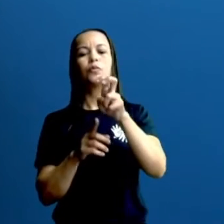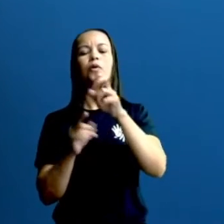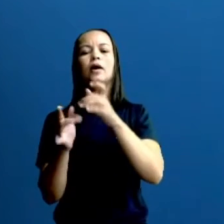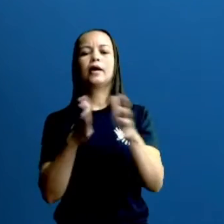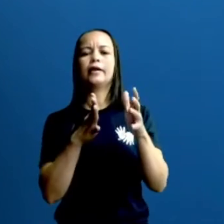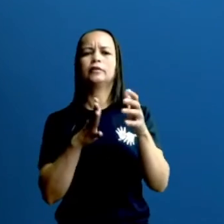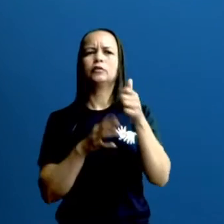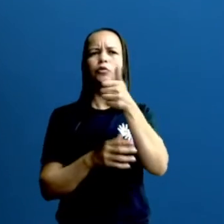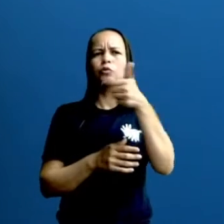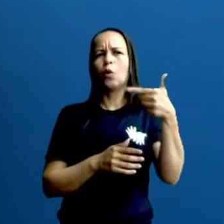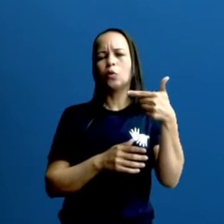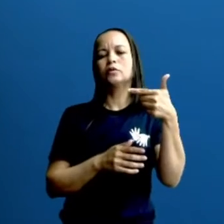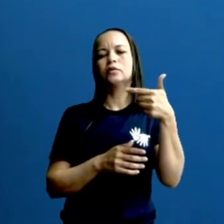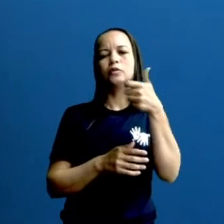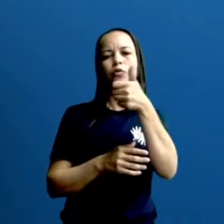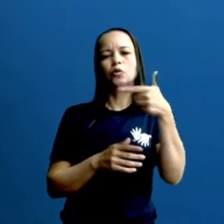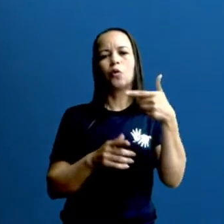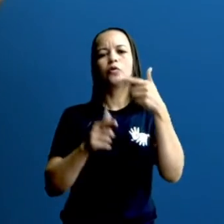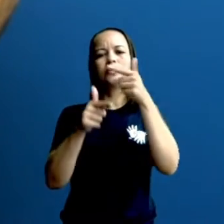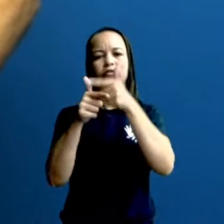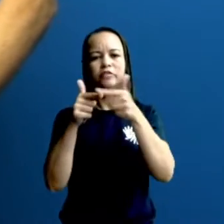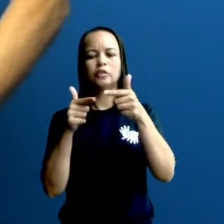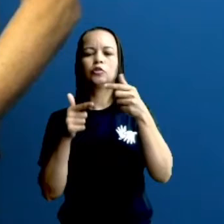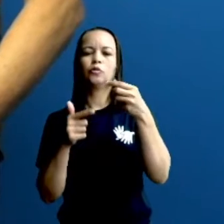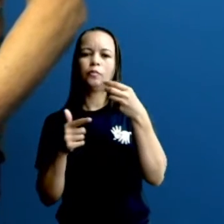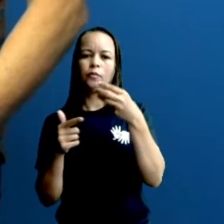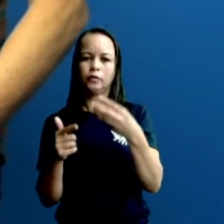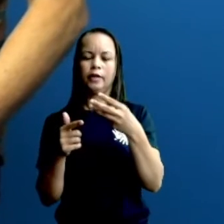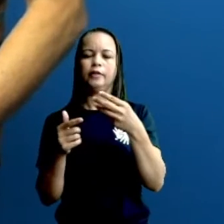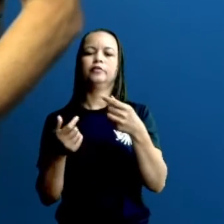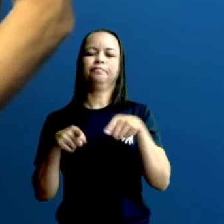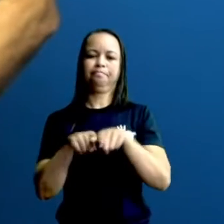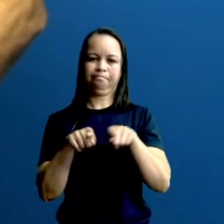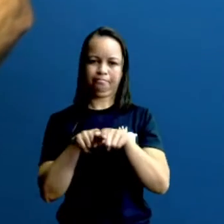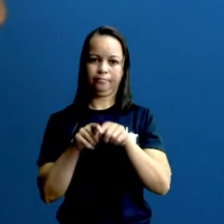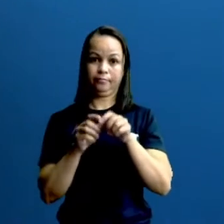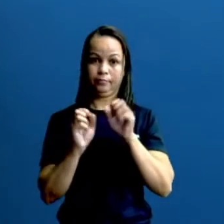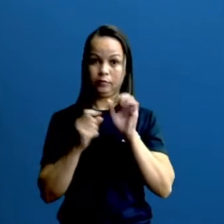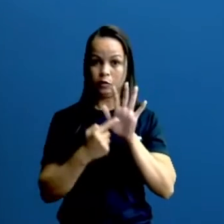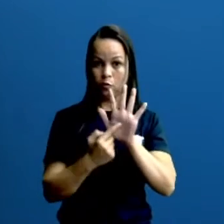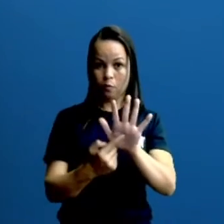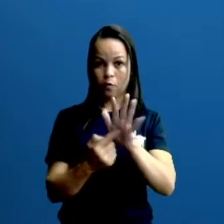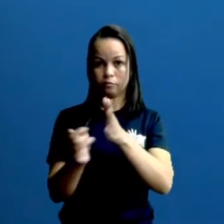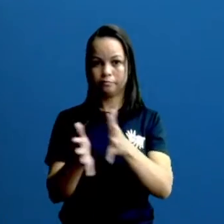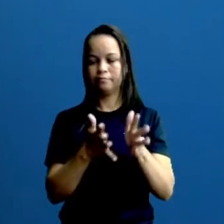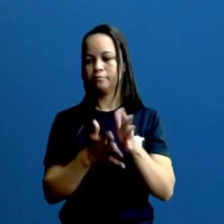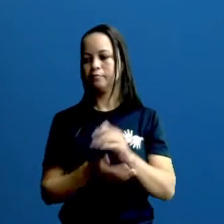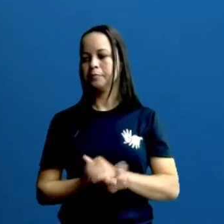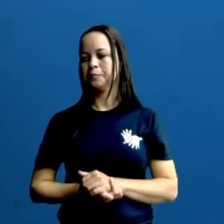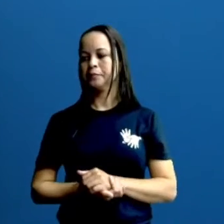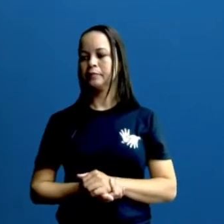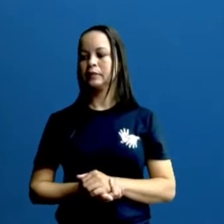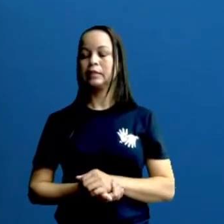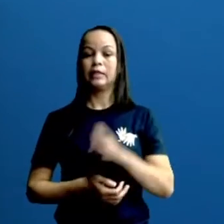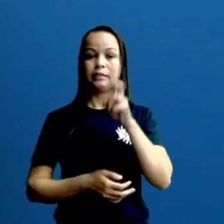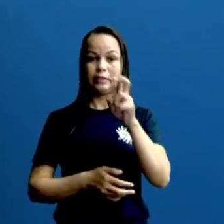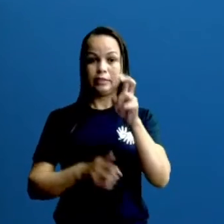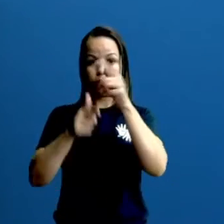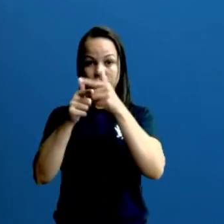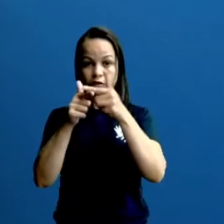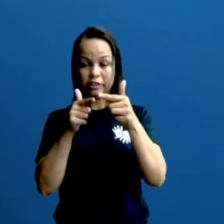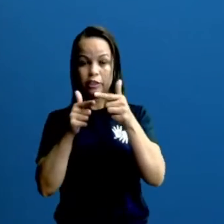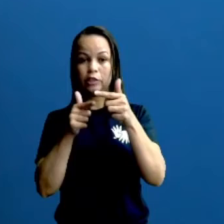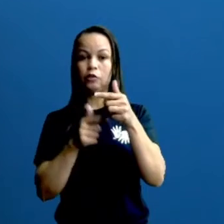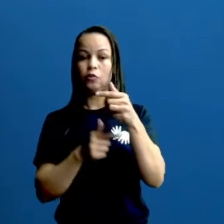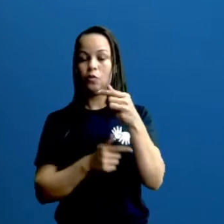3? Sim. Então, 75 também é divisível por 3. Pode botar aqui o divisor 3. 5 dá para dividir